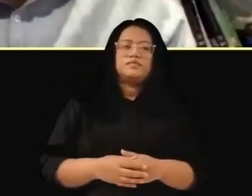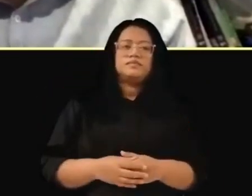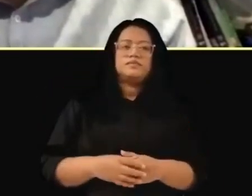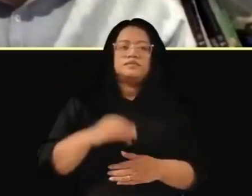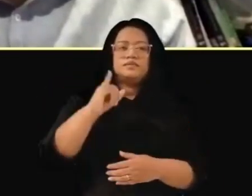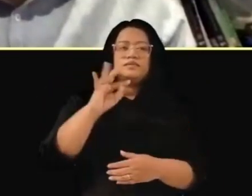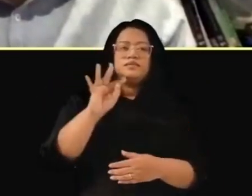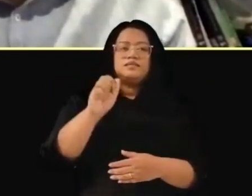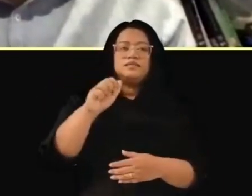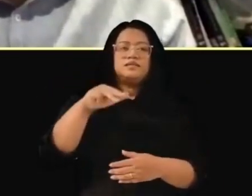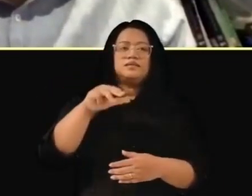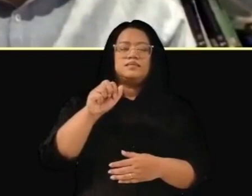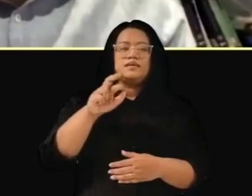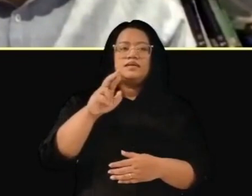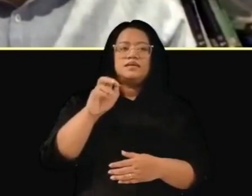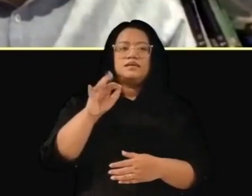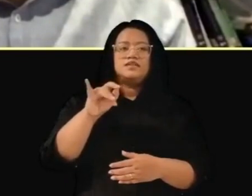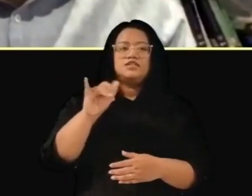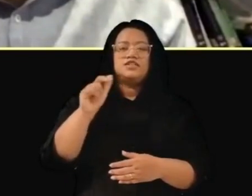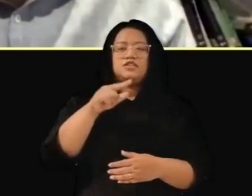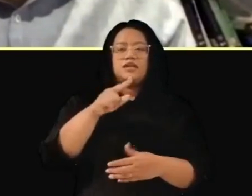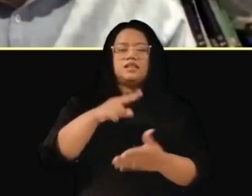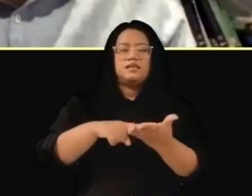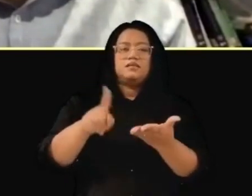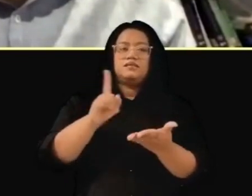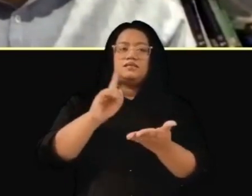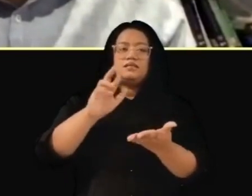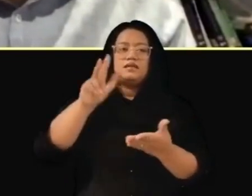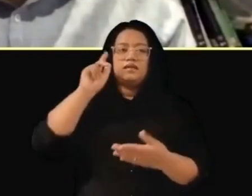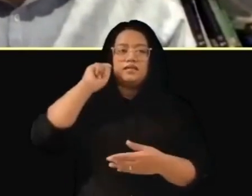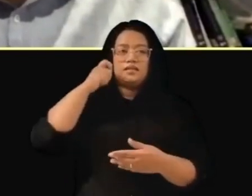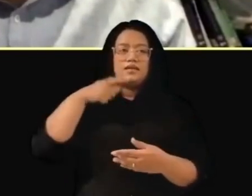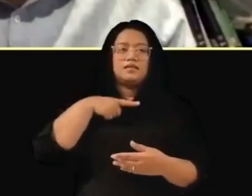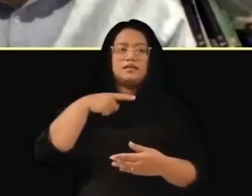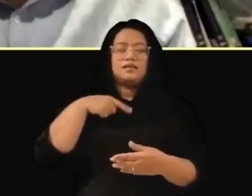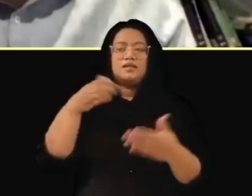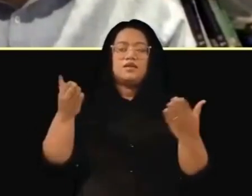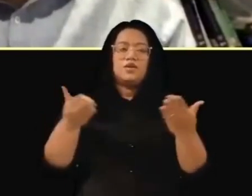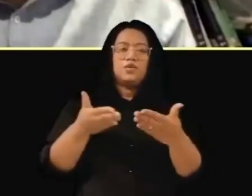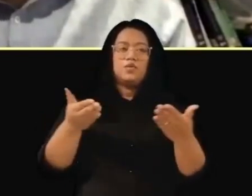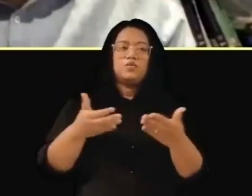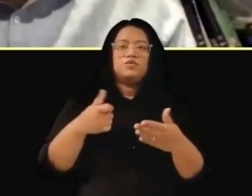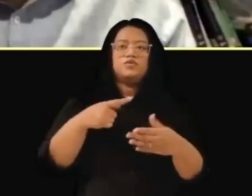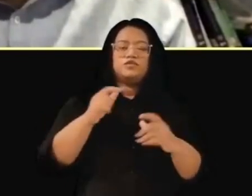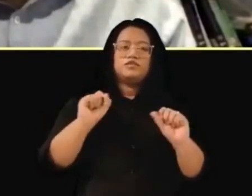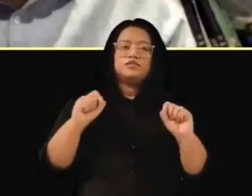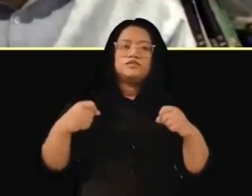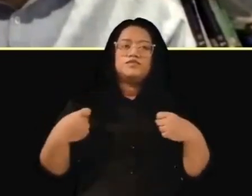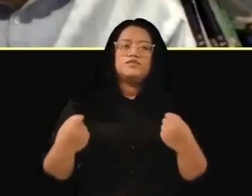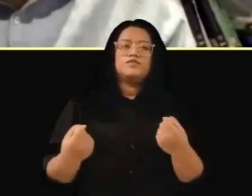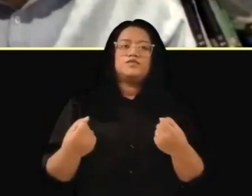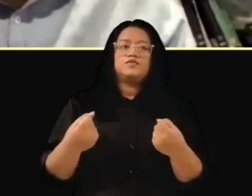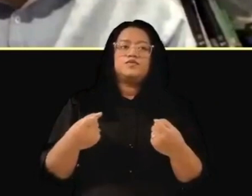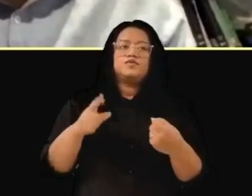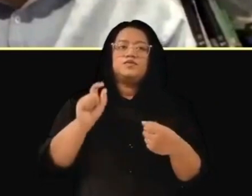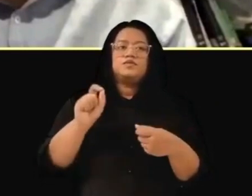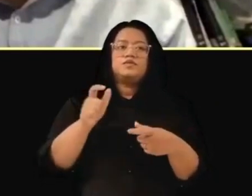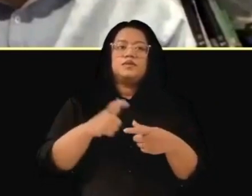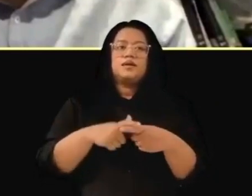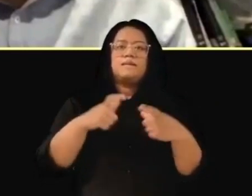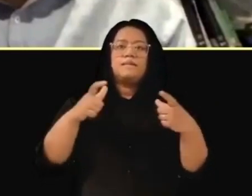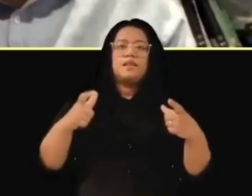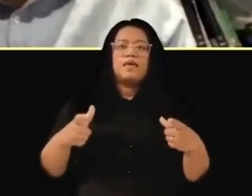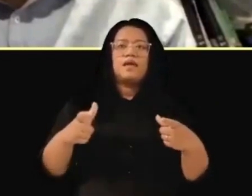não branca, e ela dizia claramente, olha, nós temos hoje fazemos um esforço importante de ampliar, né,